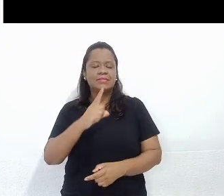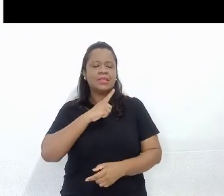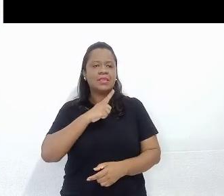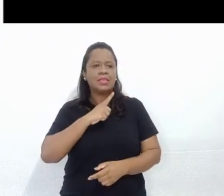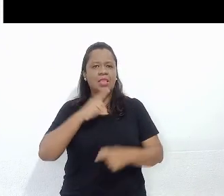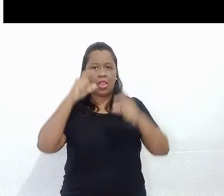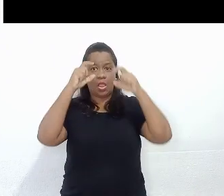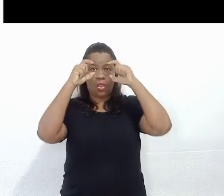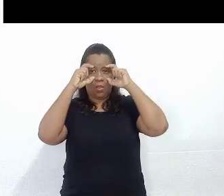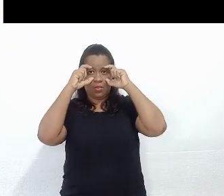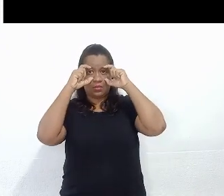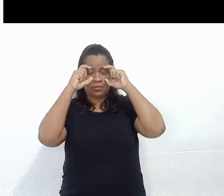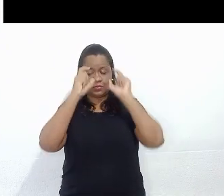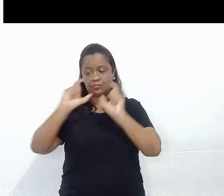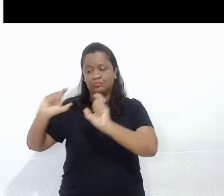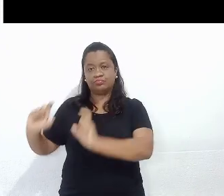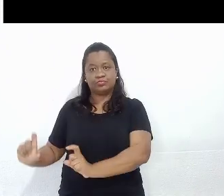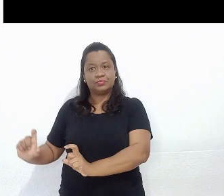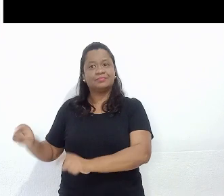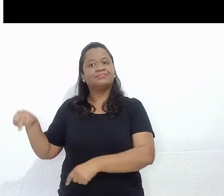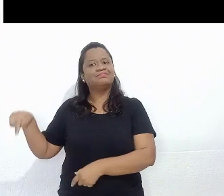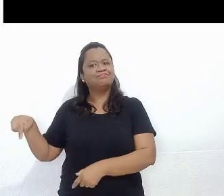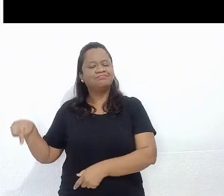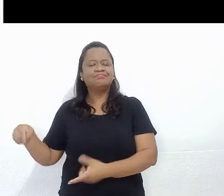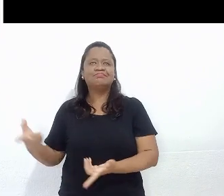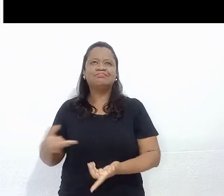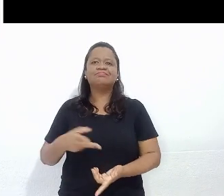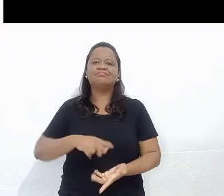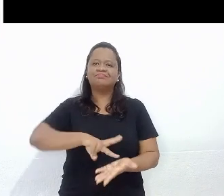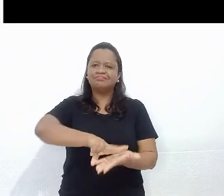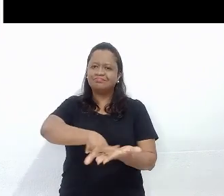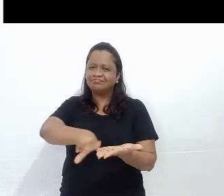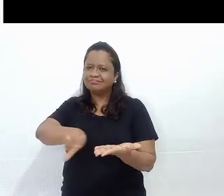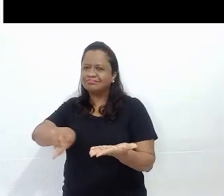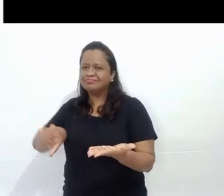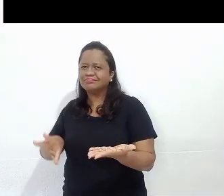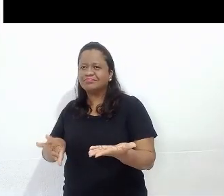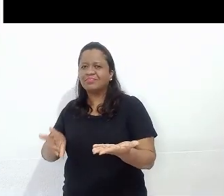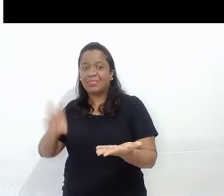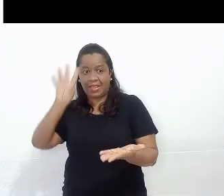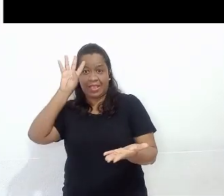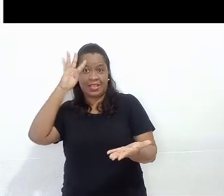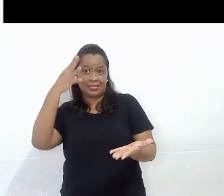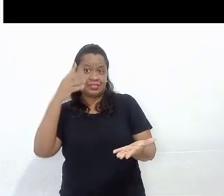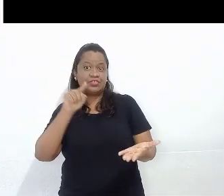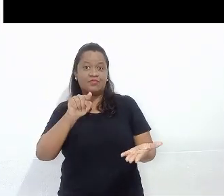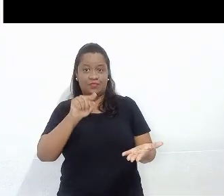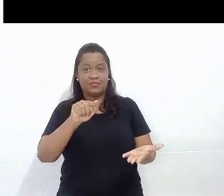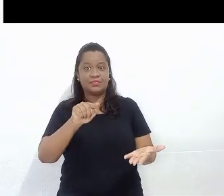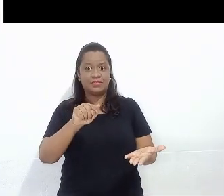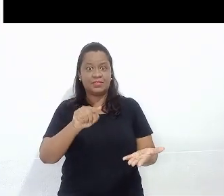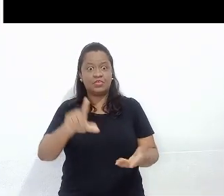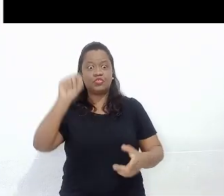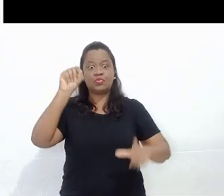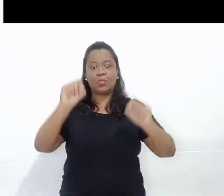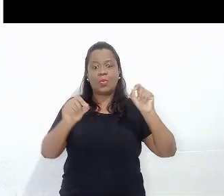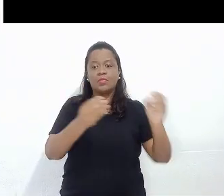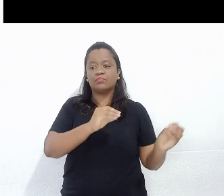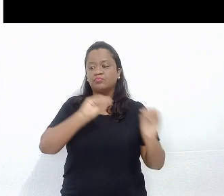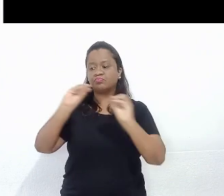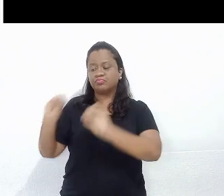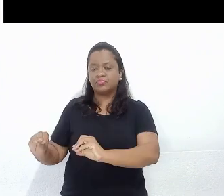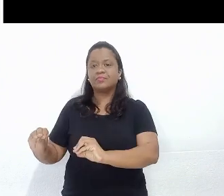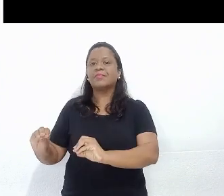óculos. E assim vai. São sempre decisões que você toma que vão passar alguma informação.